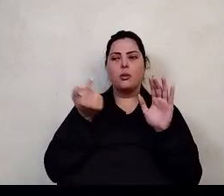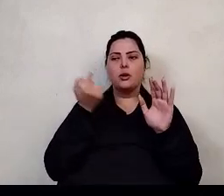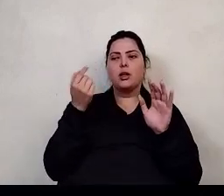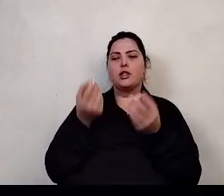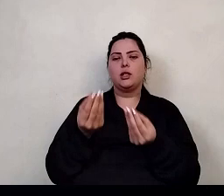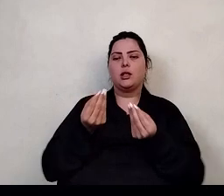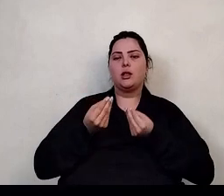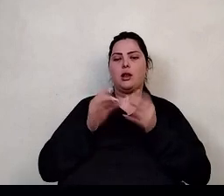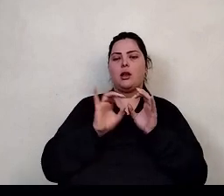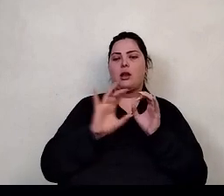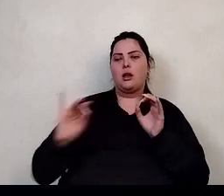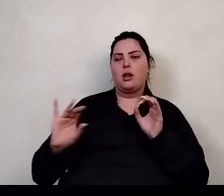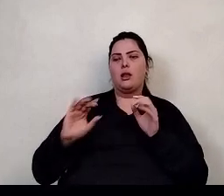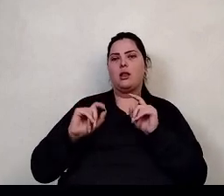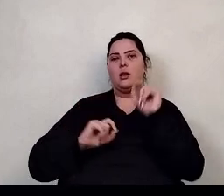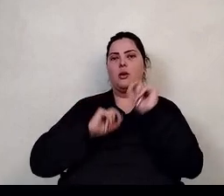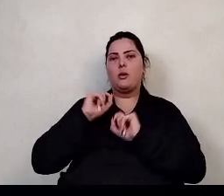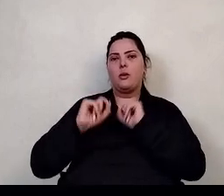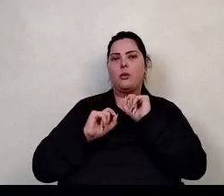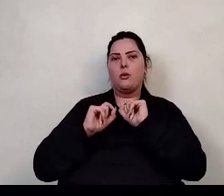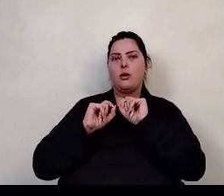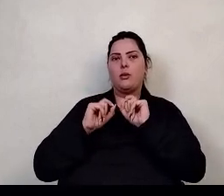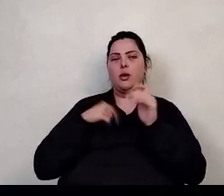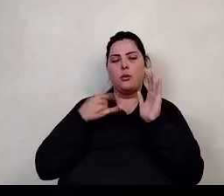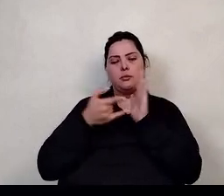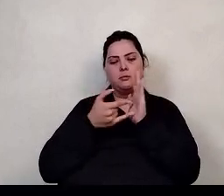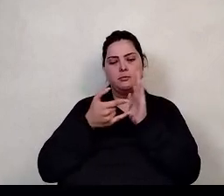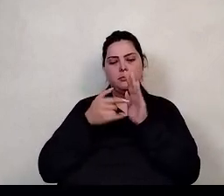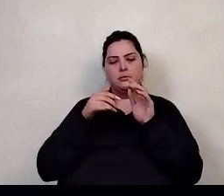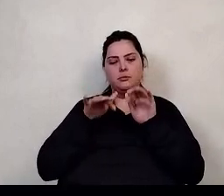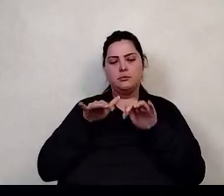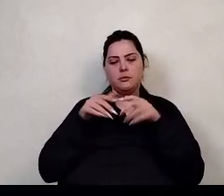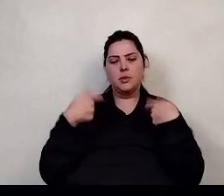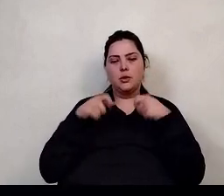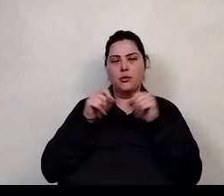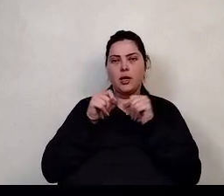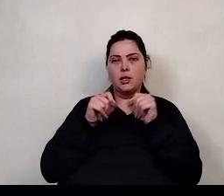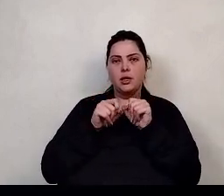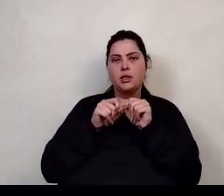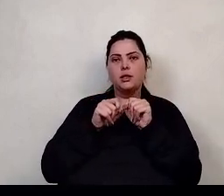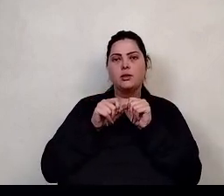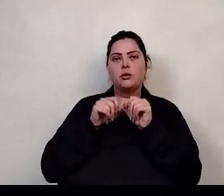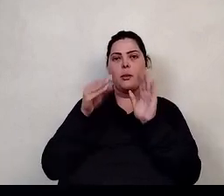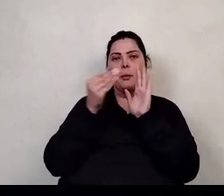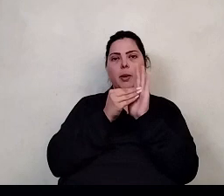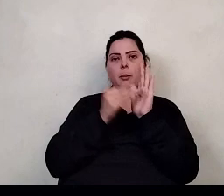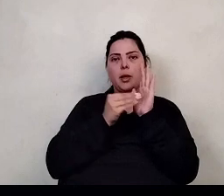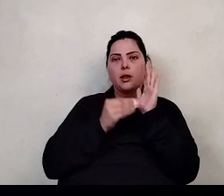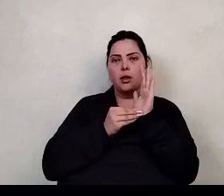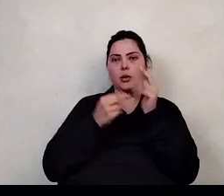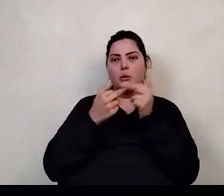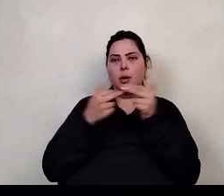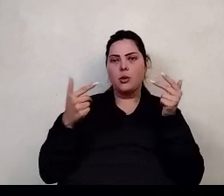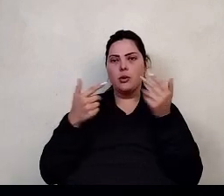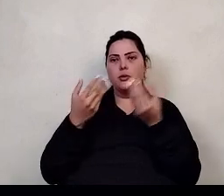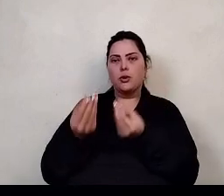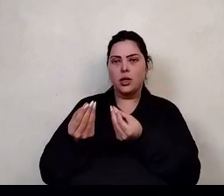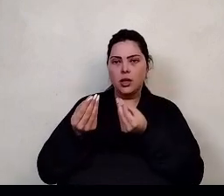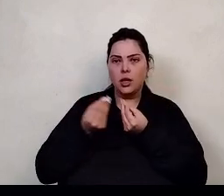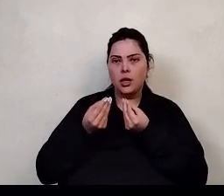a unidade de entrega que eu, desenvolvedor, tenho que fazer quando eu estou implementando alguma coisa. Quando eu vou entregar algo, eu entrego